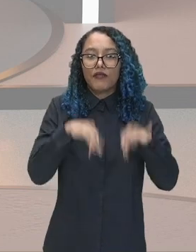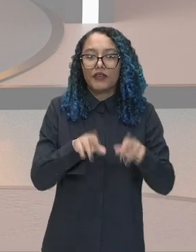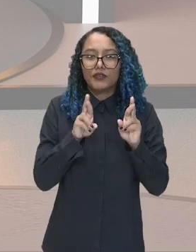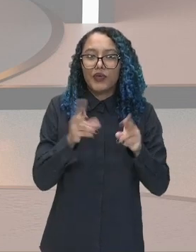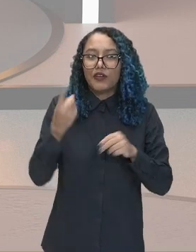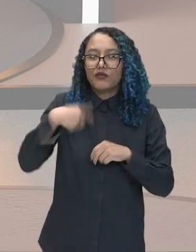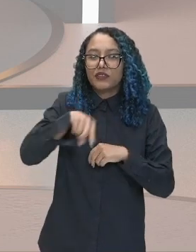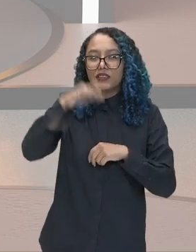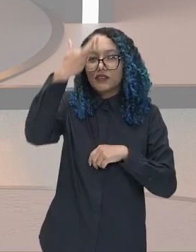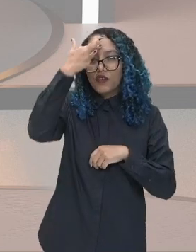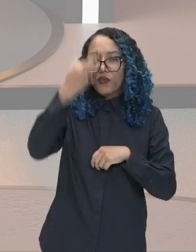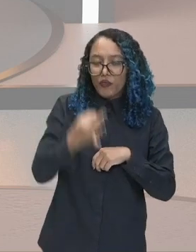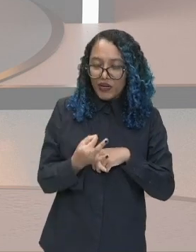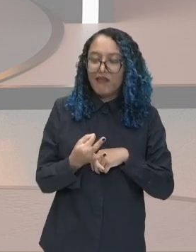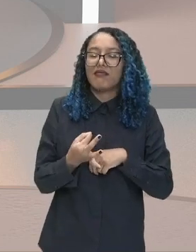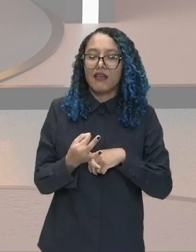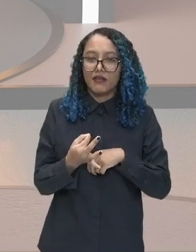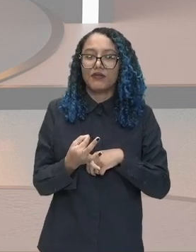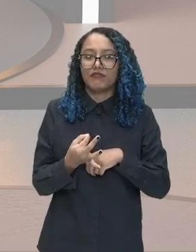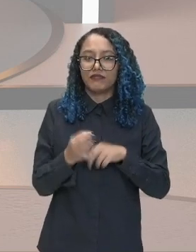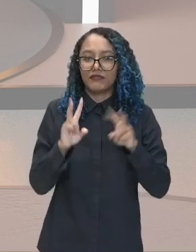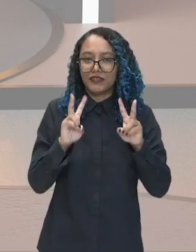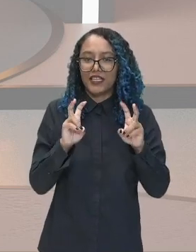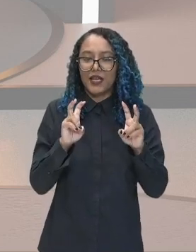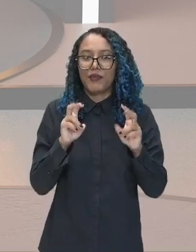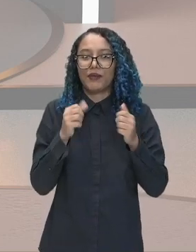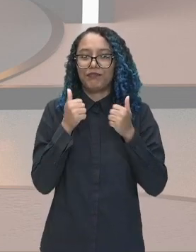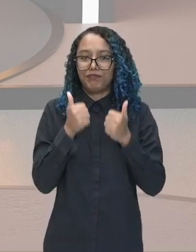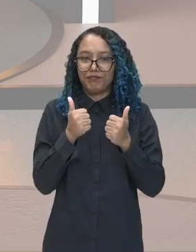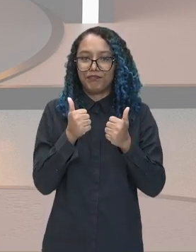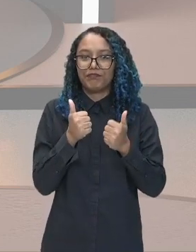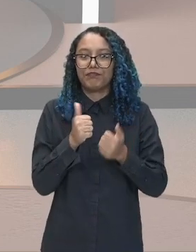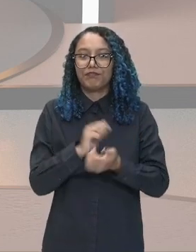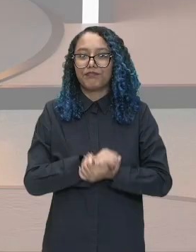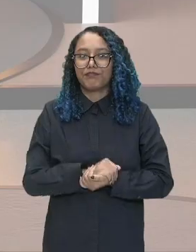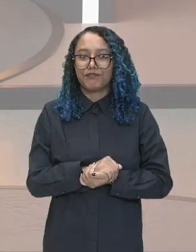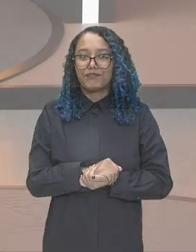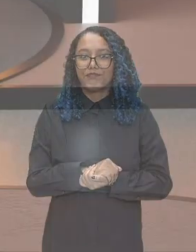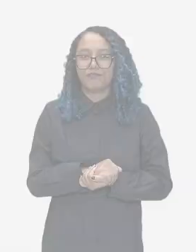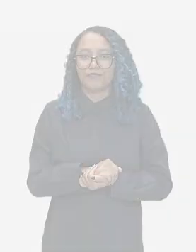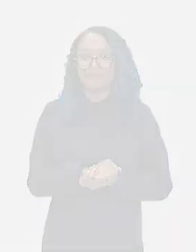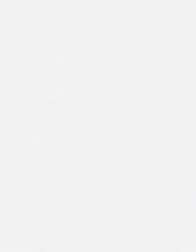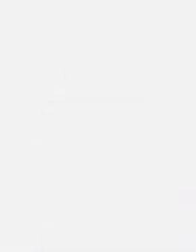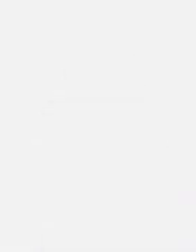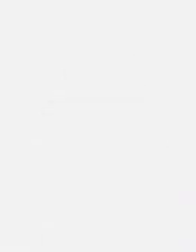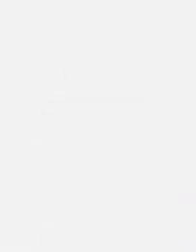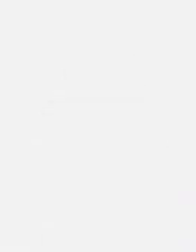esperando que vocês tenham compreendido um pouco mais sobre a Revolução Industrial.